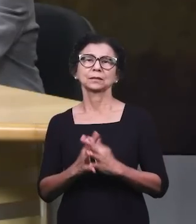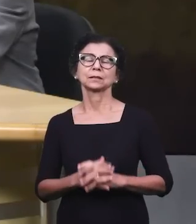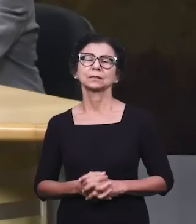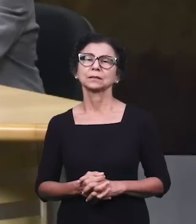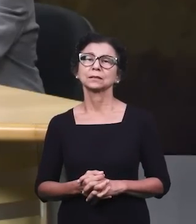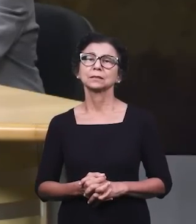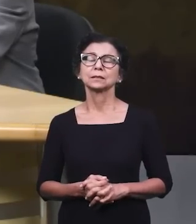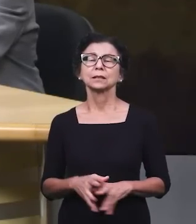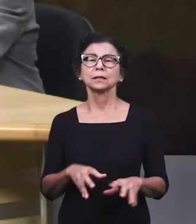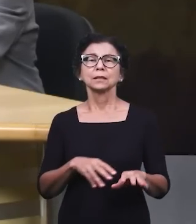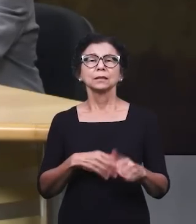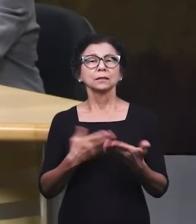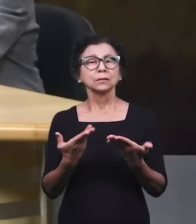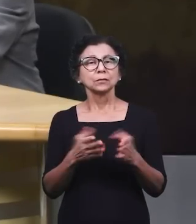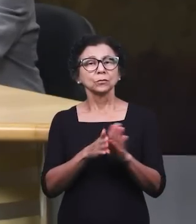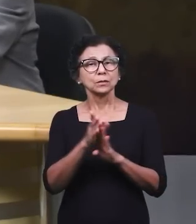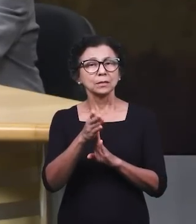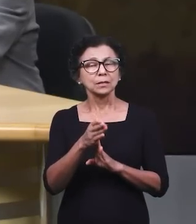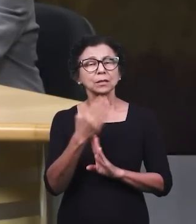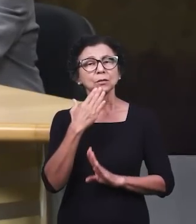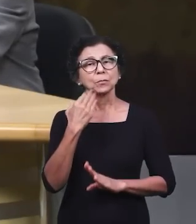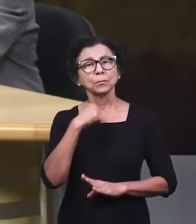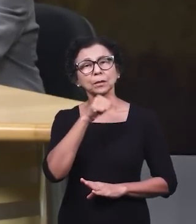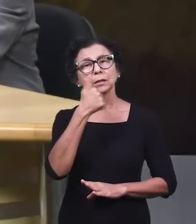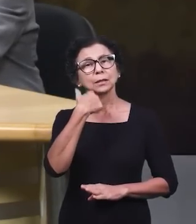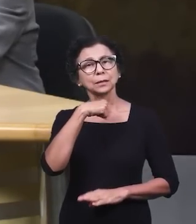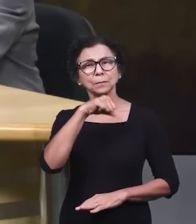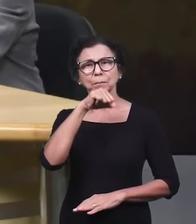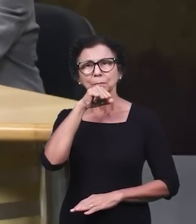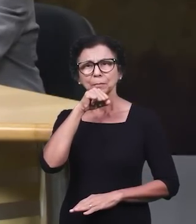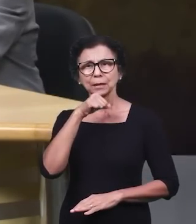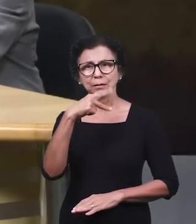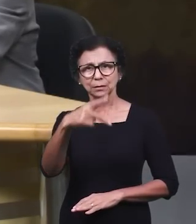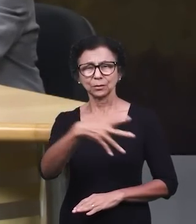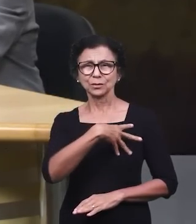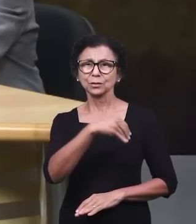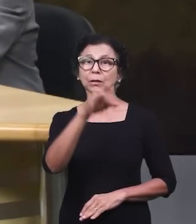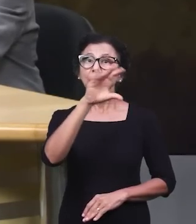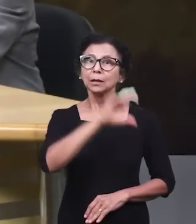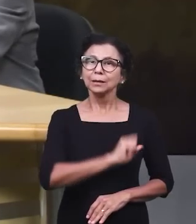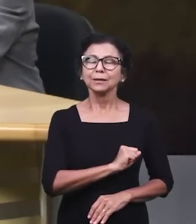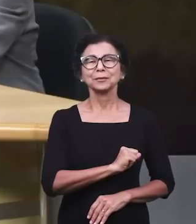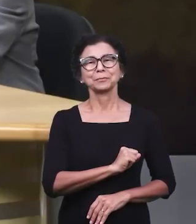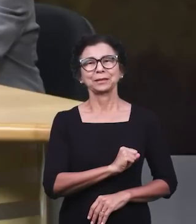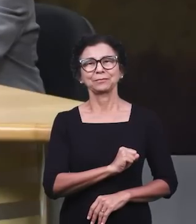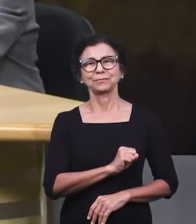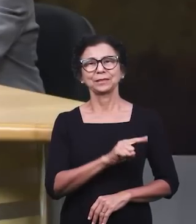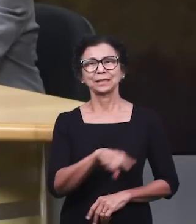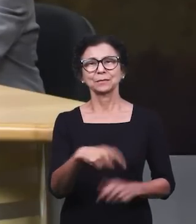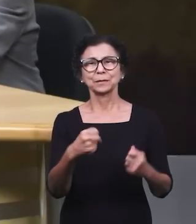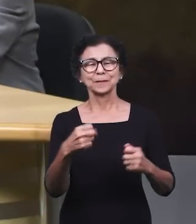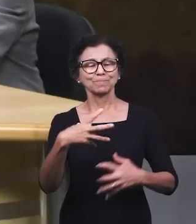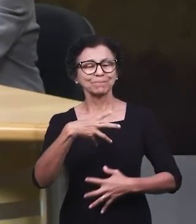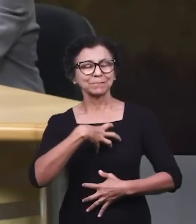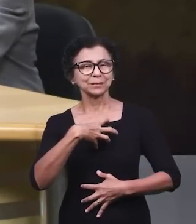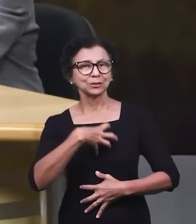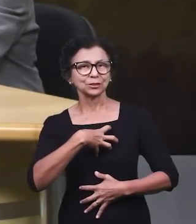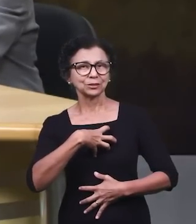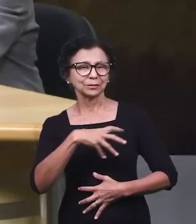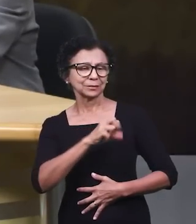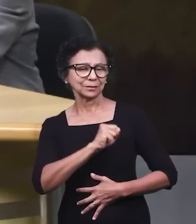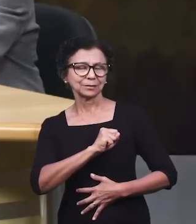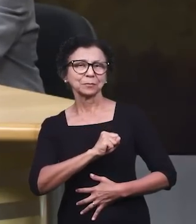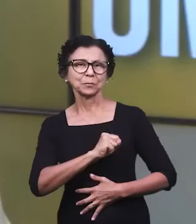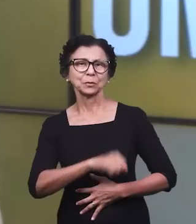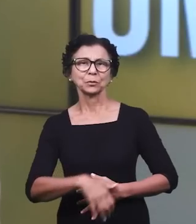e que eles se sintam amados, porque isso vai dar segurança a ele. Como interessante, uma pessoa amada é uma pessoa extremamente segura, né?